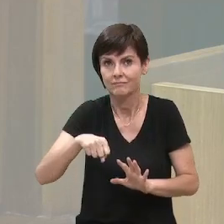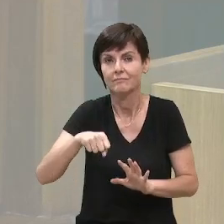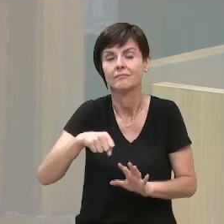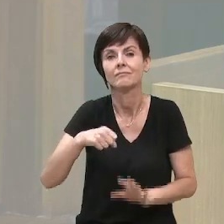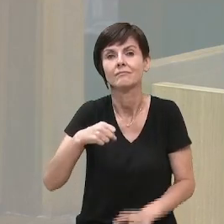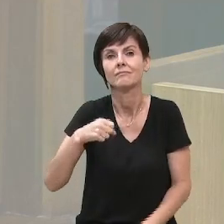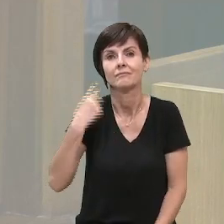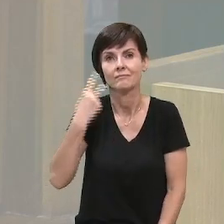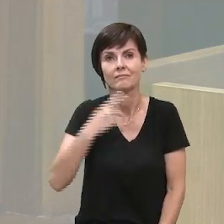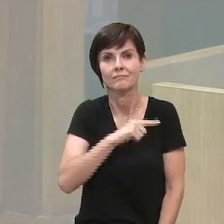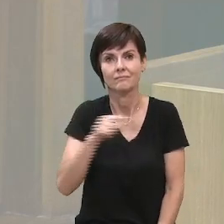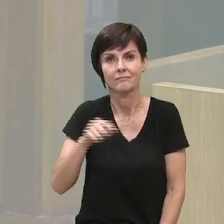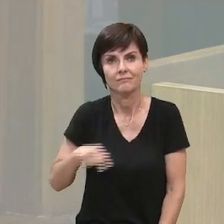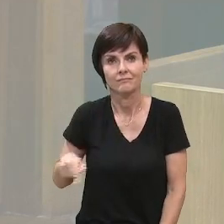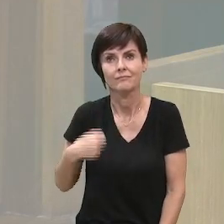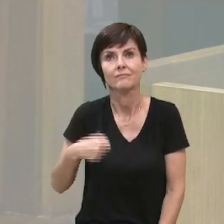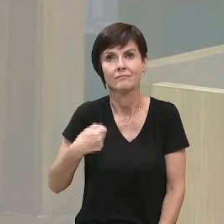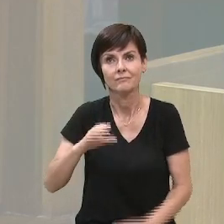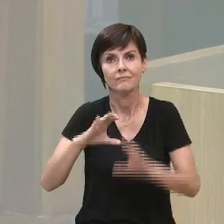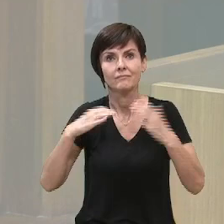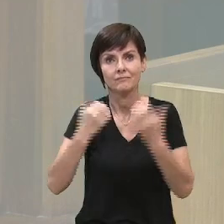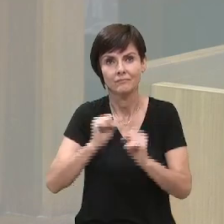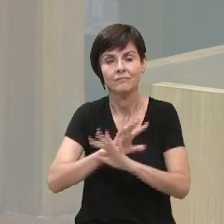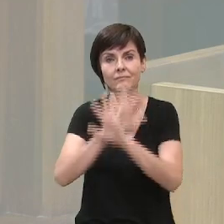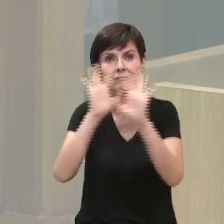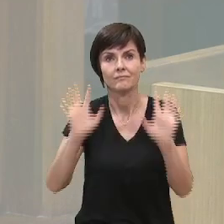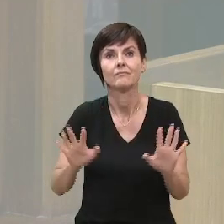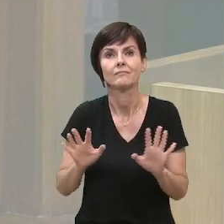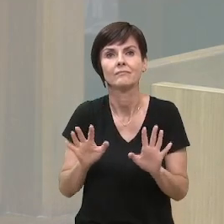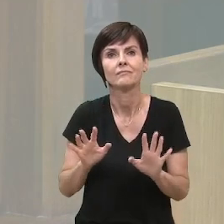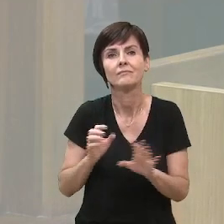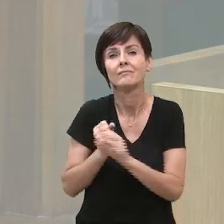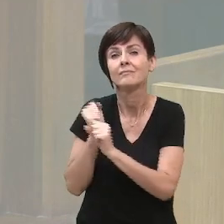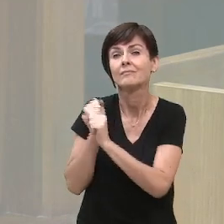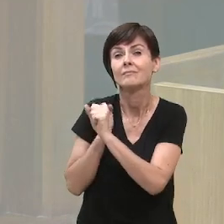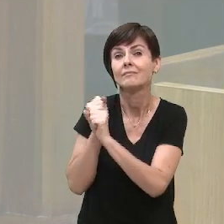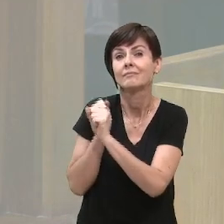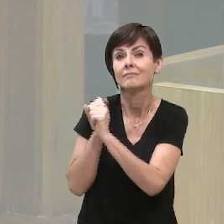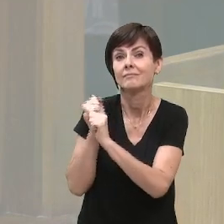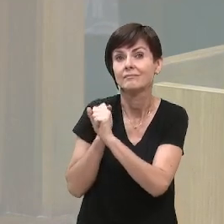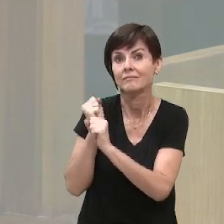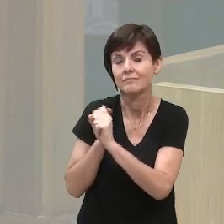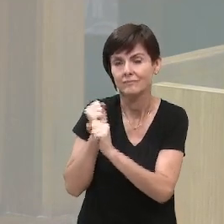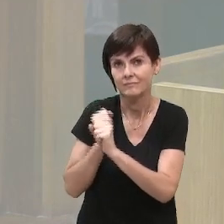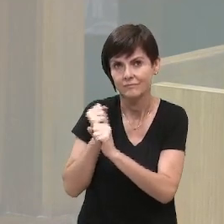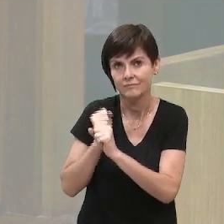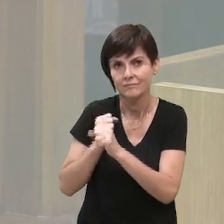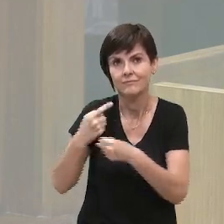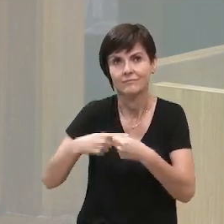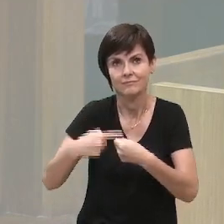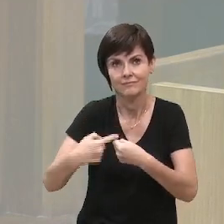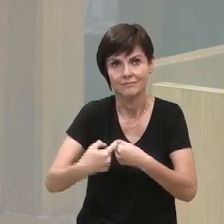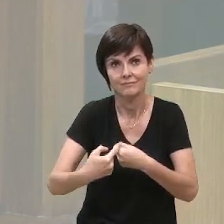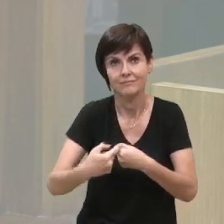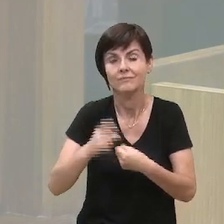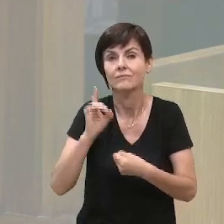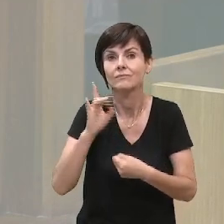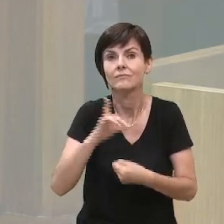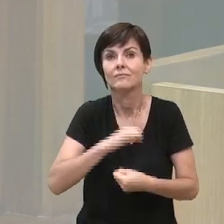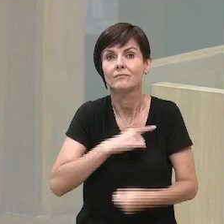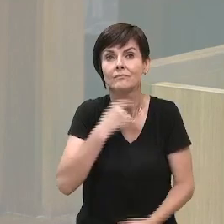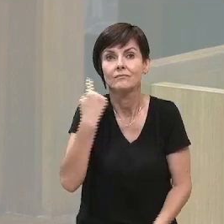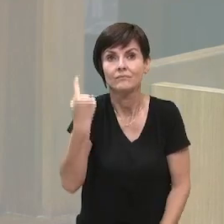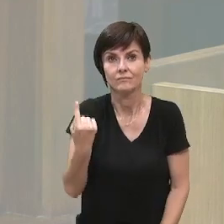a gente tem que trazer para a comunidade saber. Tá? Há anos, esta cidade somente tem os